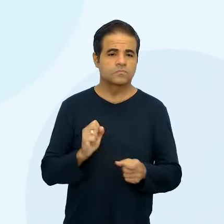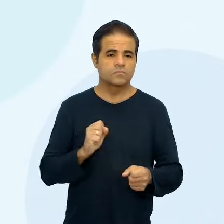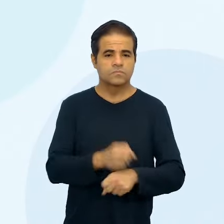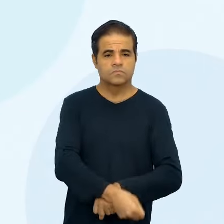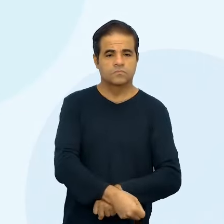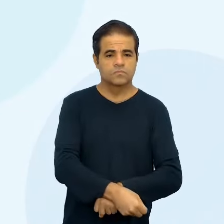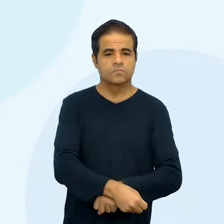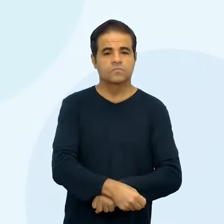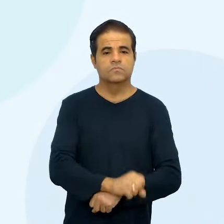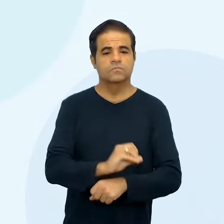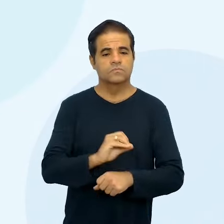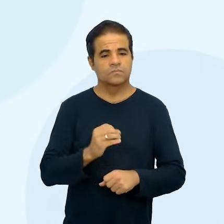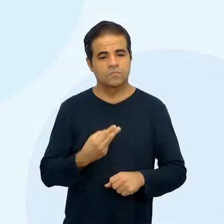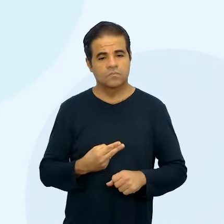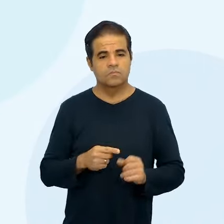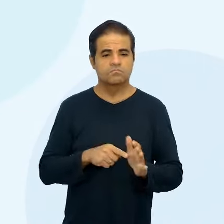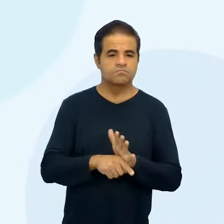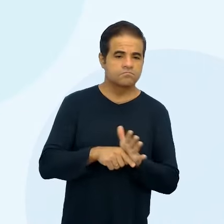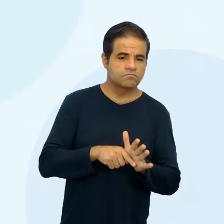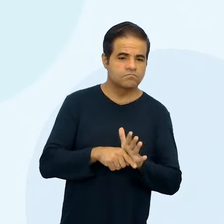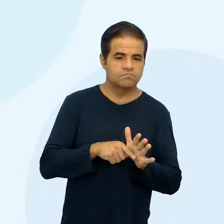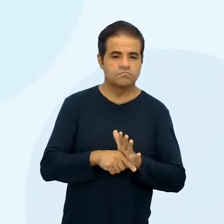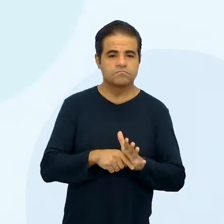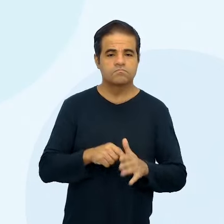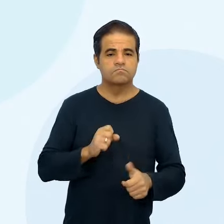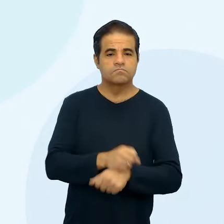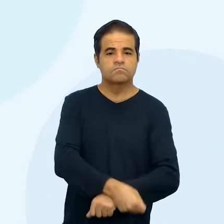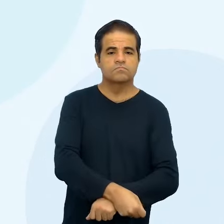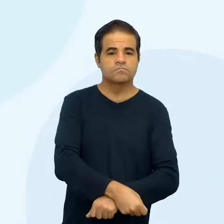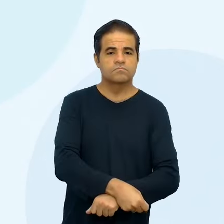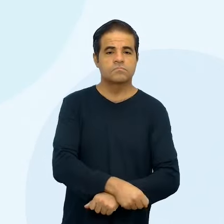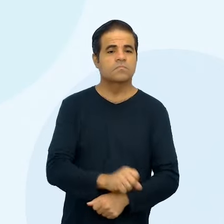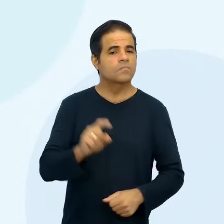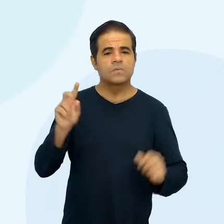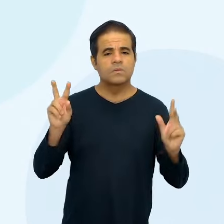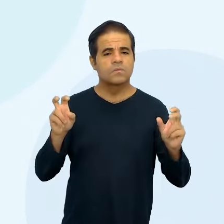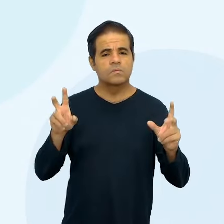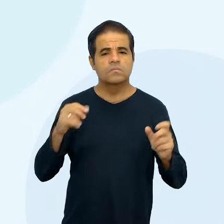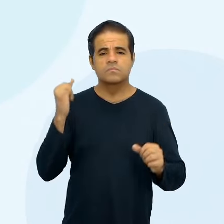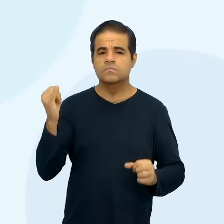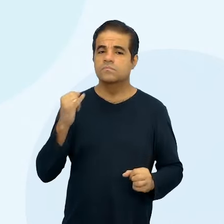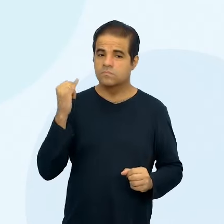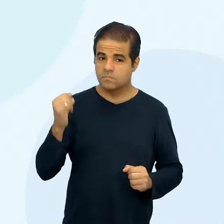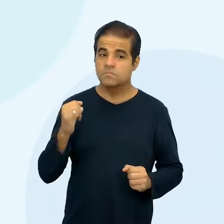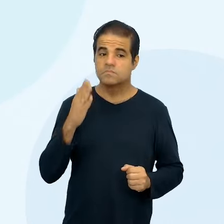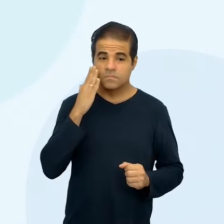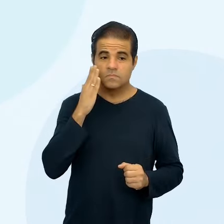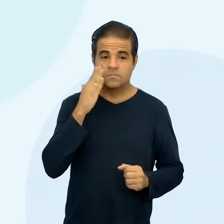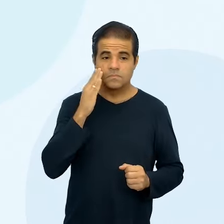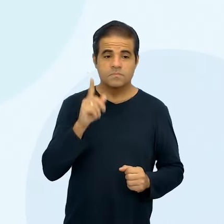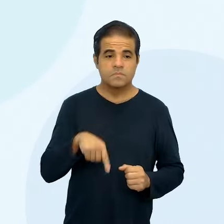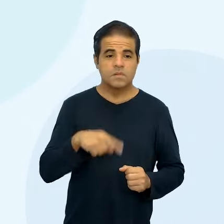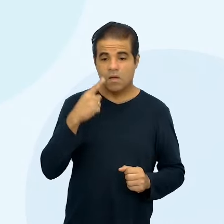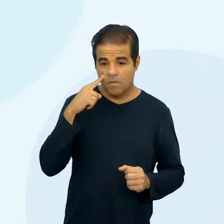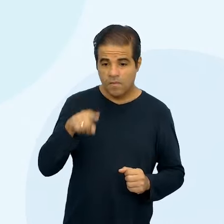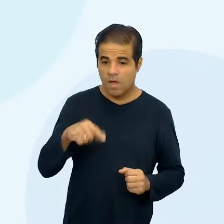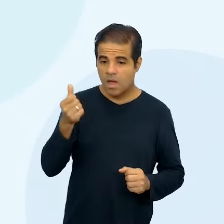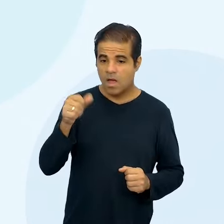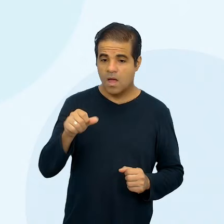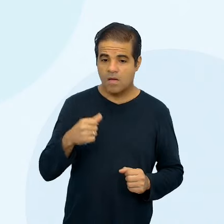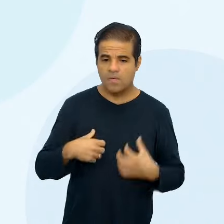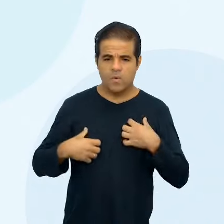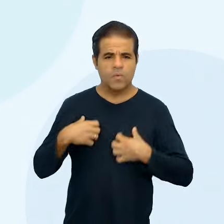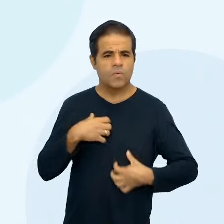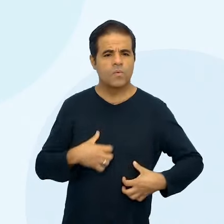escravo ou análogo à escravidão. Depois, uma questão muito importante também, né, a ser avaliada, né, a angústia